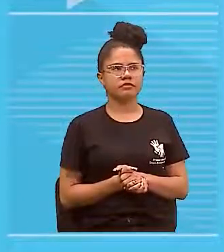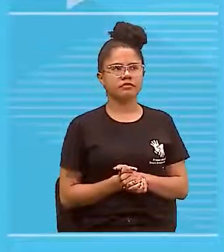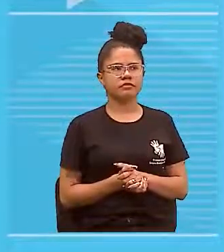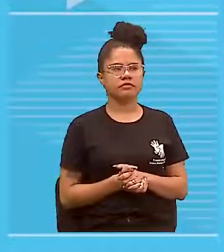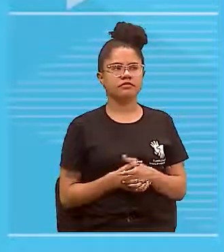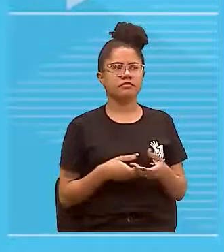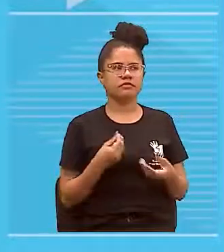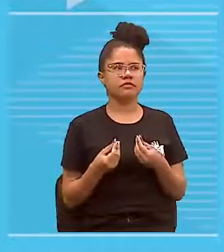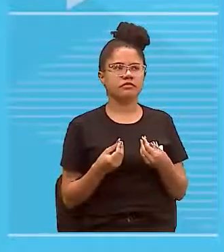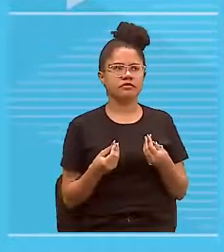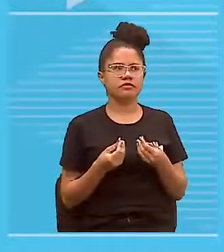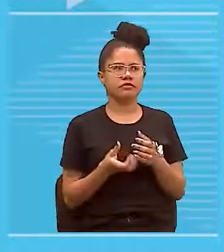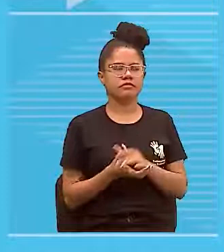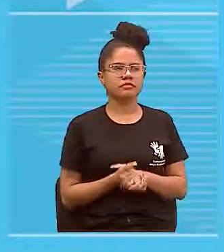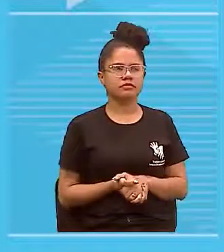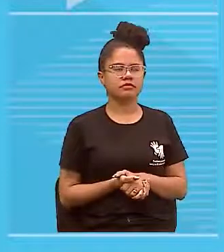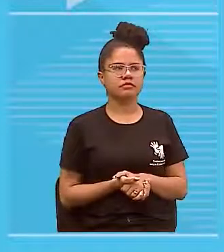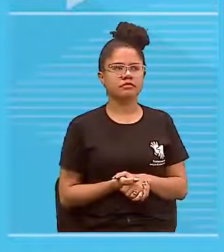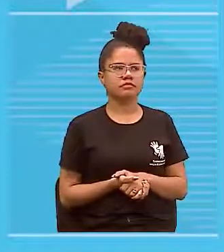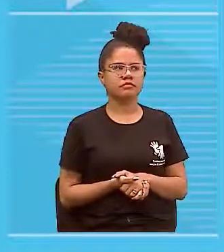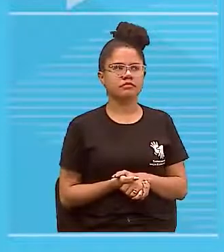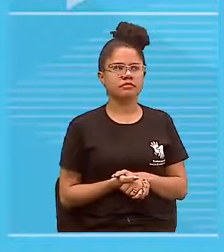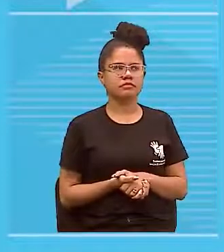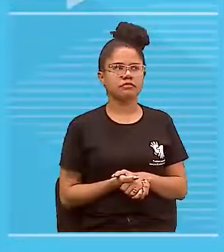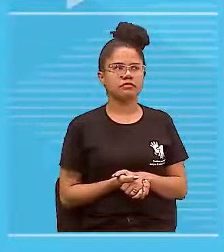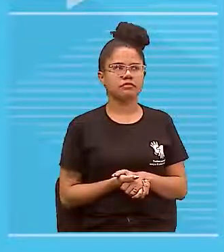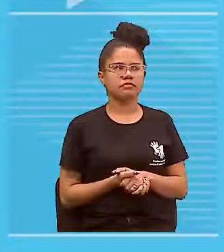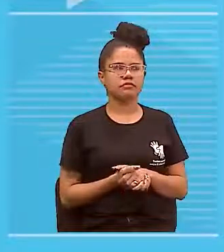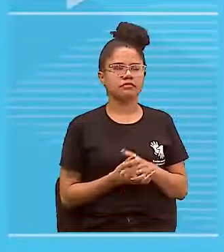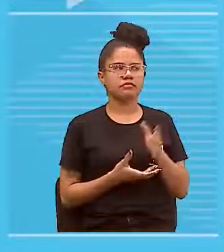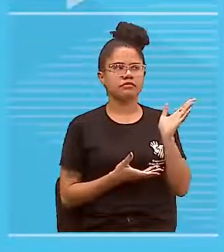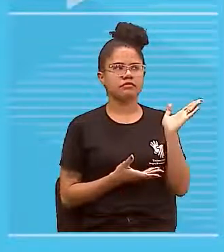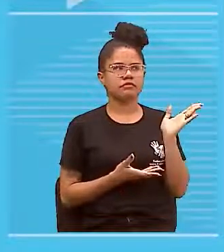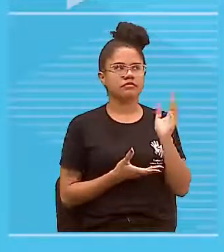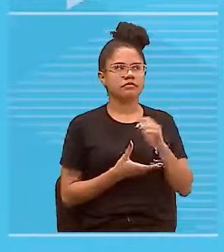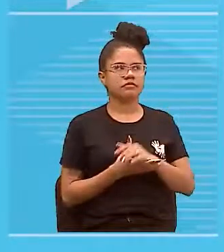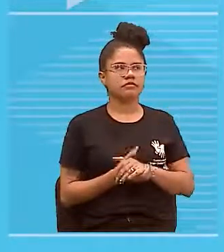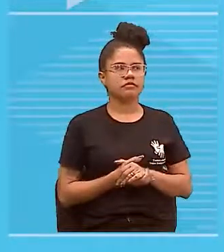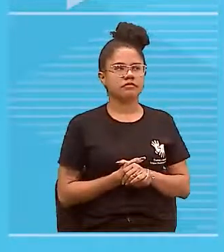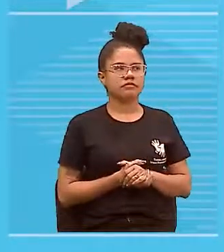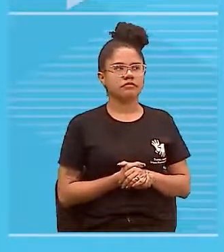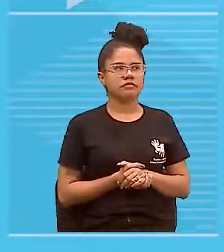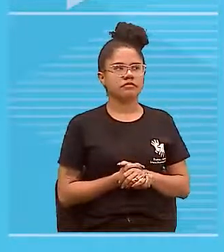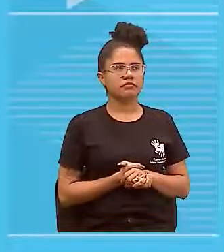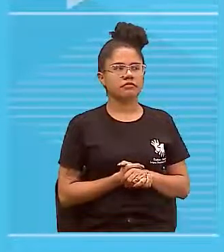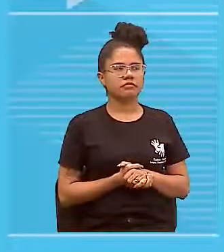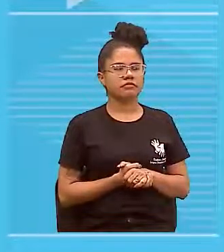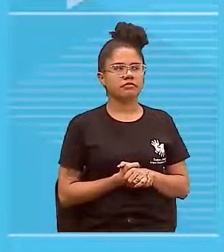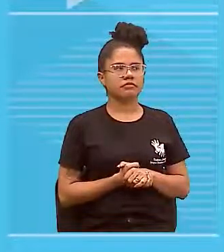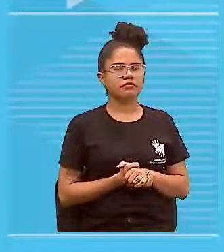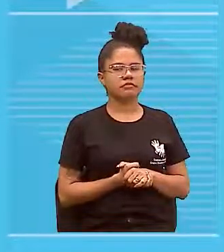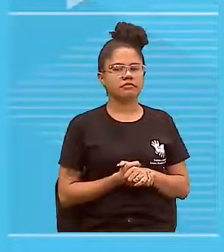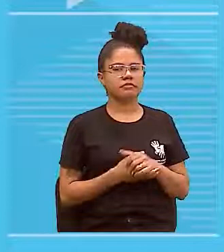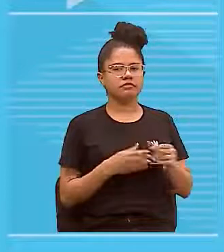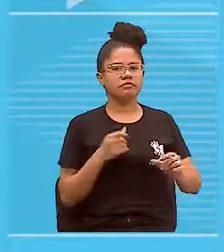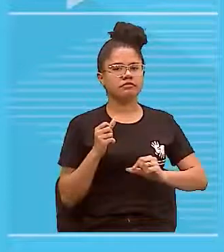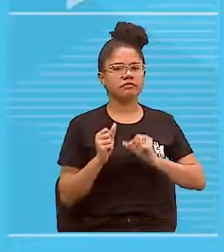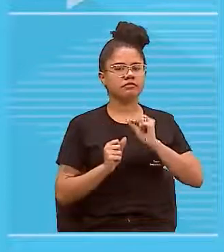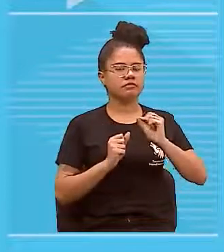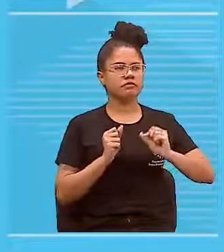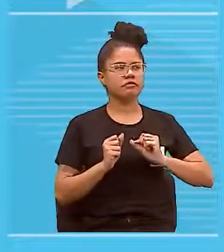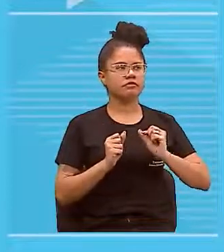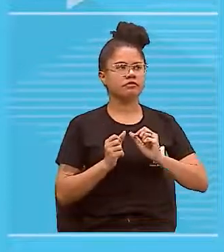o próprio ecossistema que a gente vai fazer, né? É um ecossistema aquático. Se é um oceano, a água é salgada. Então, a quantidade